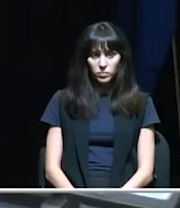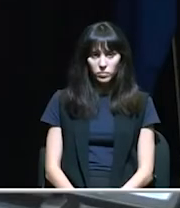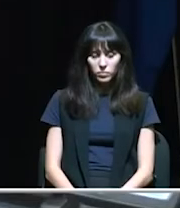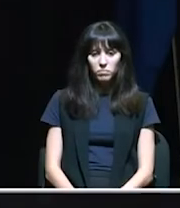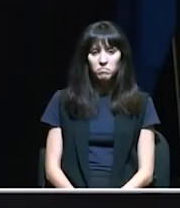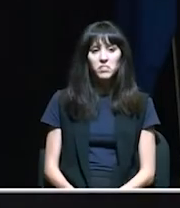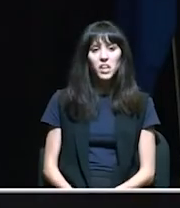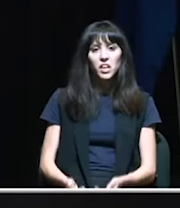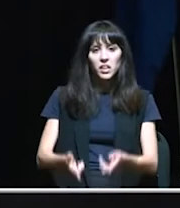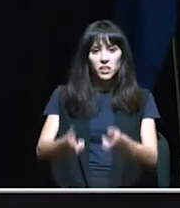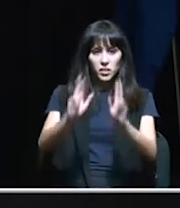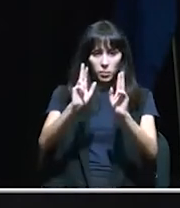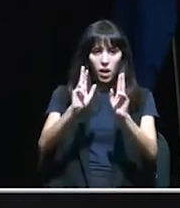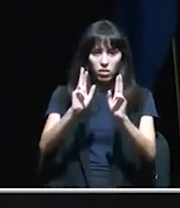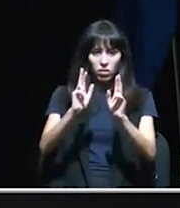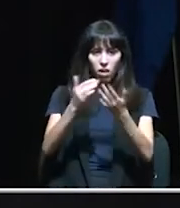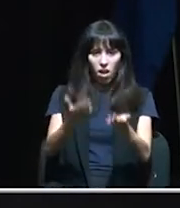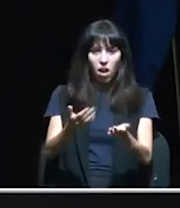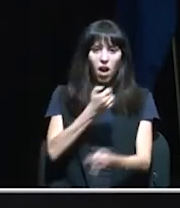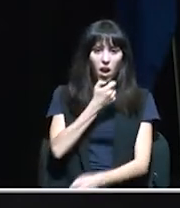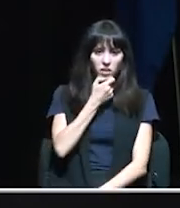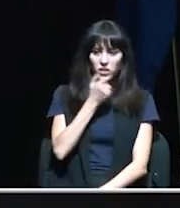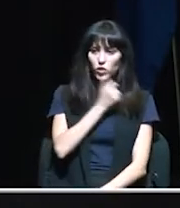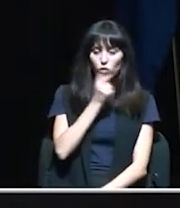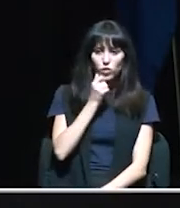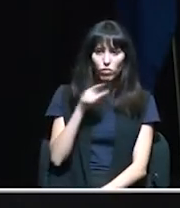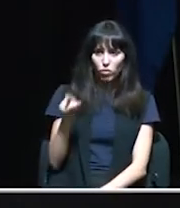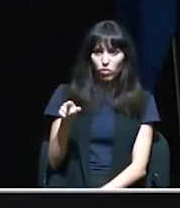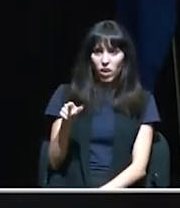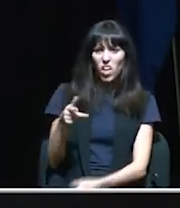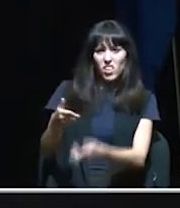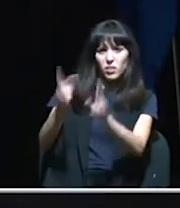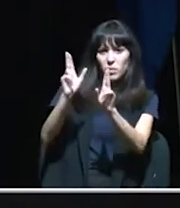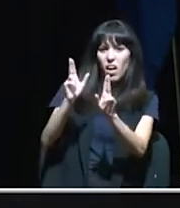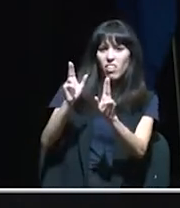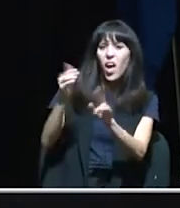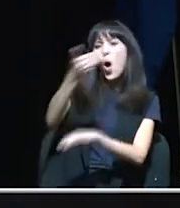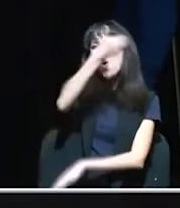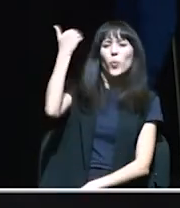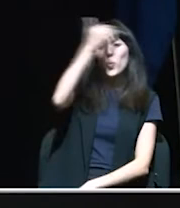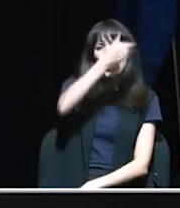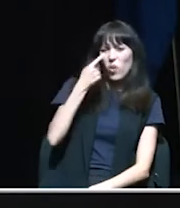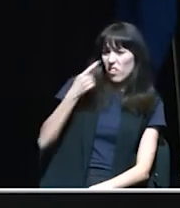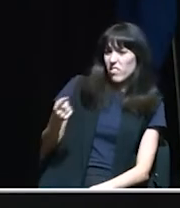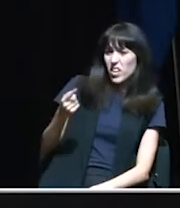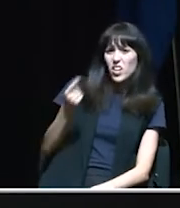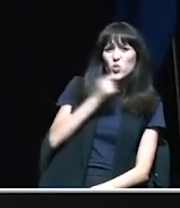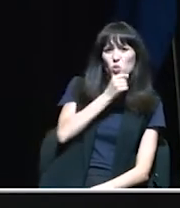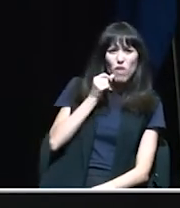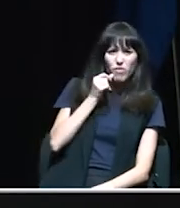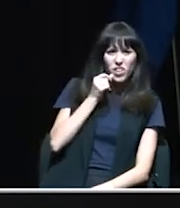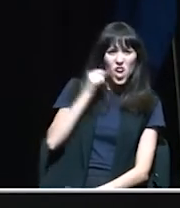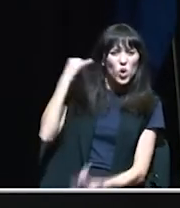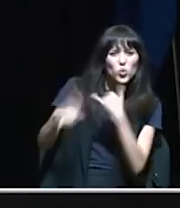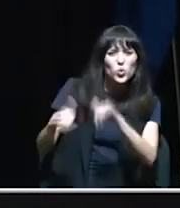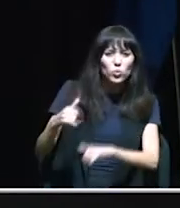Não há liberdade à custa do sofrimento alheio. Não colho o argumento da liberdade quando falamos de divertimento à custa de sofrimento. Tortura